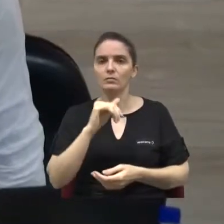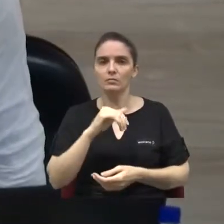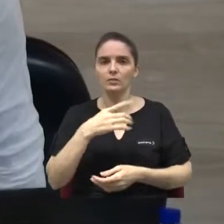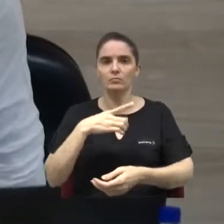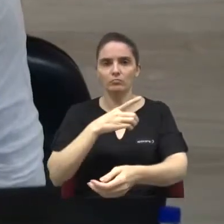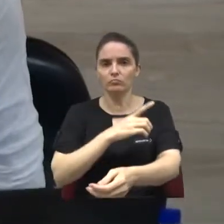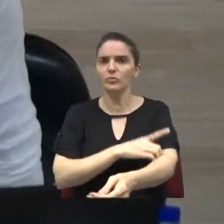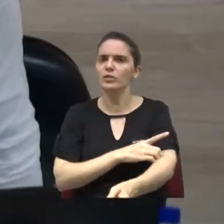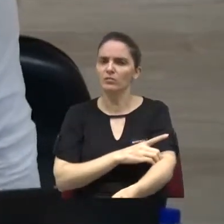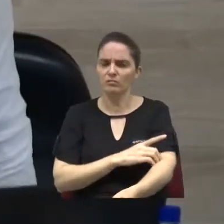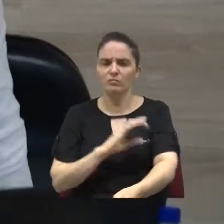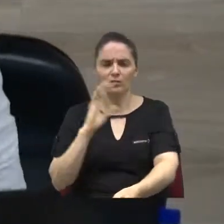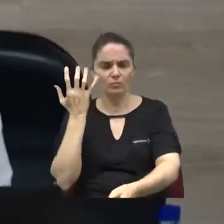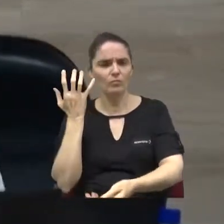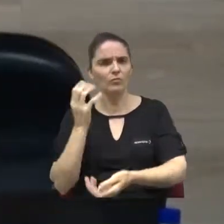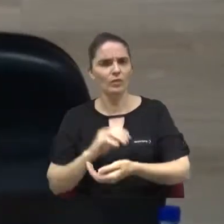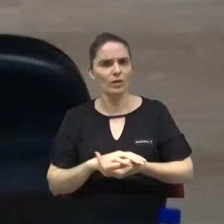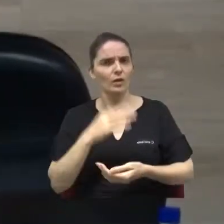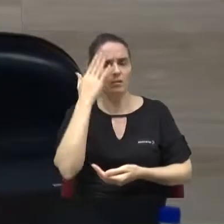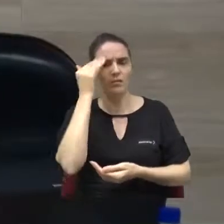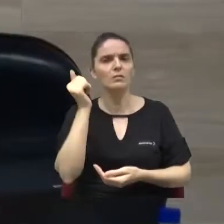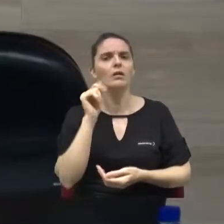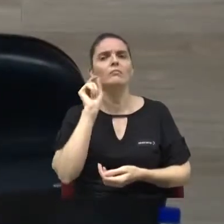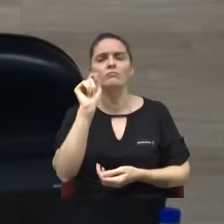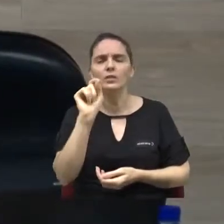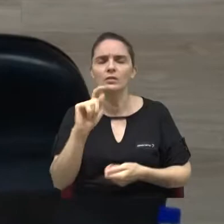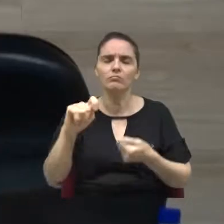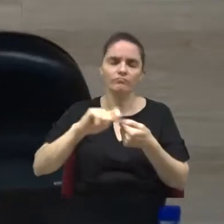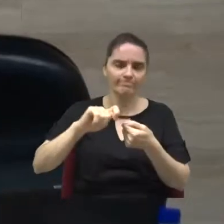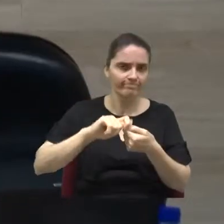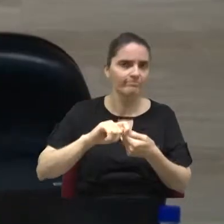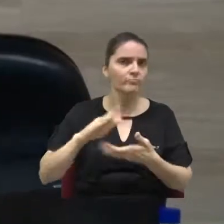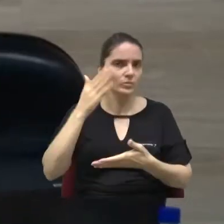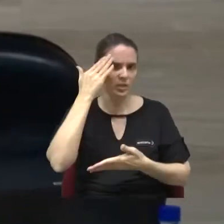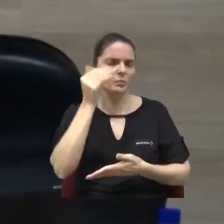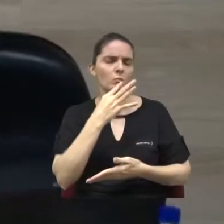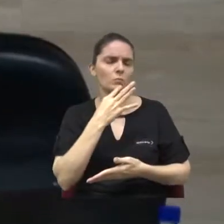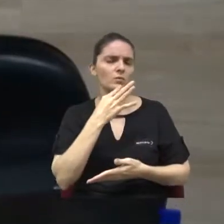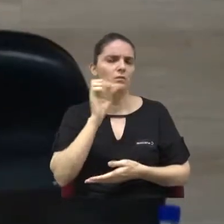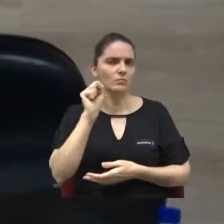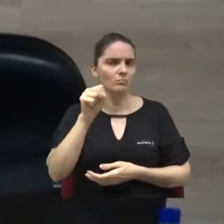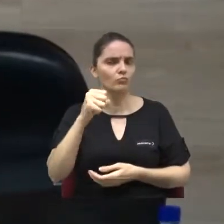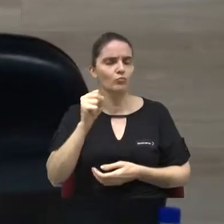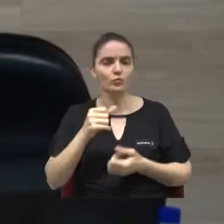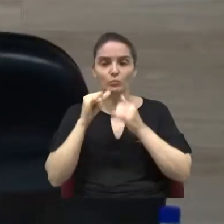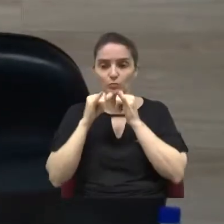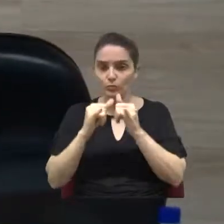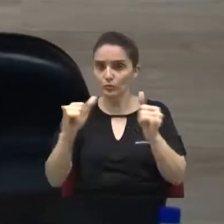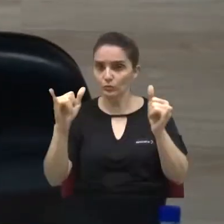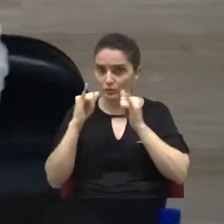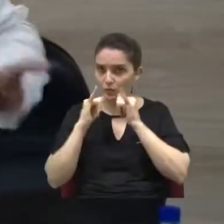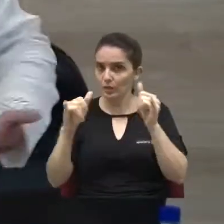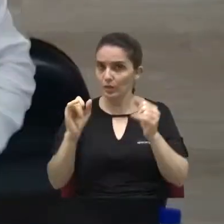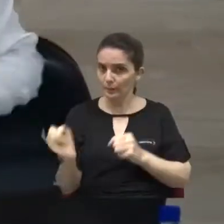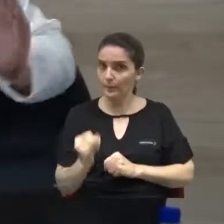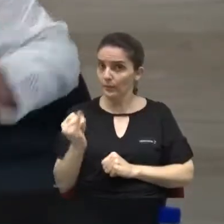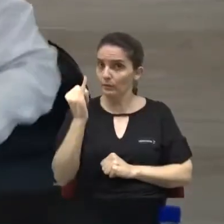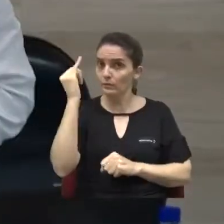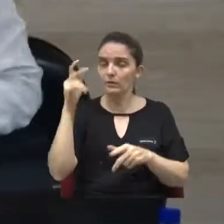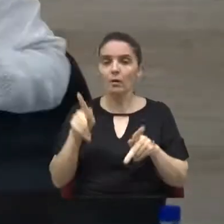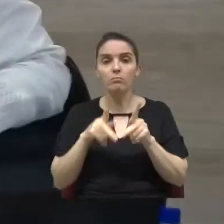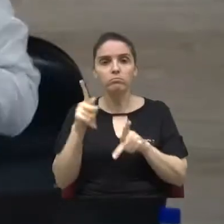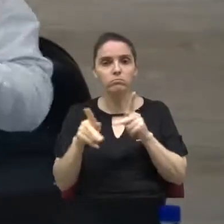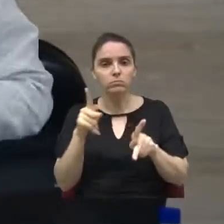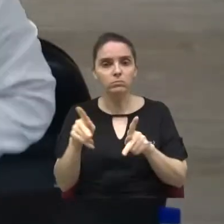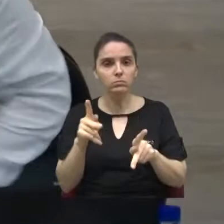está dentro da casa, sabemos o que temos que fazer, é importante a divulgação para que a população